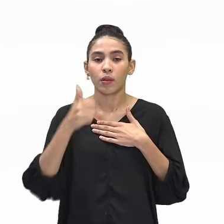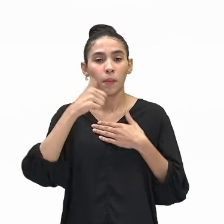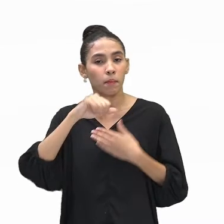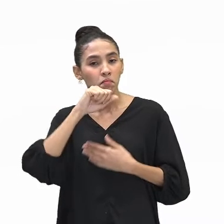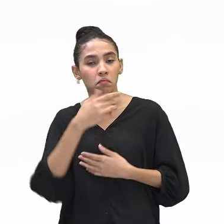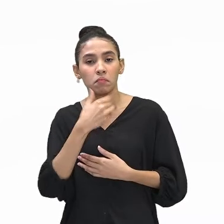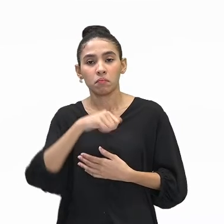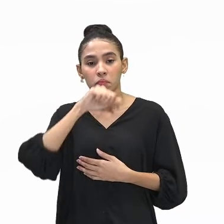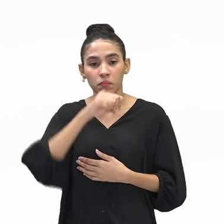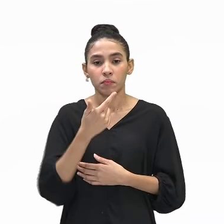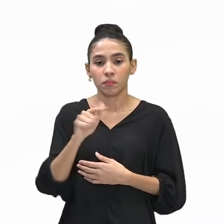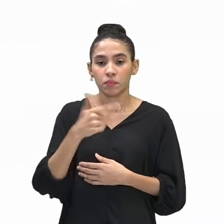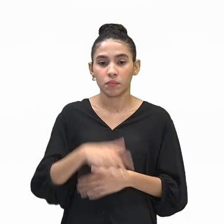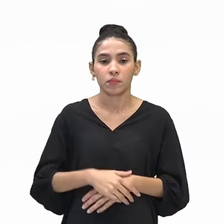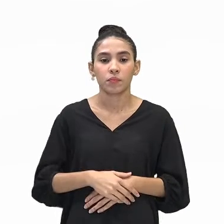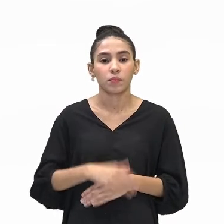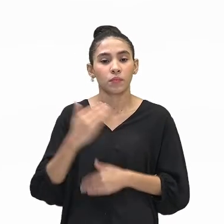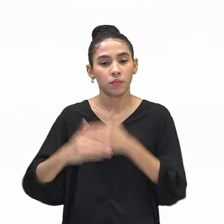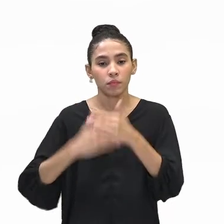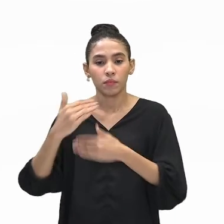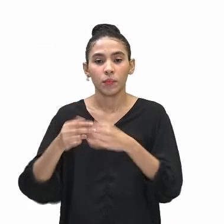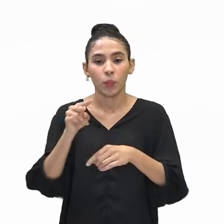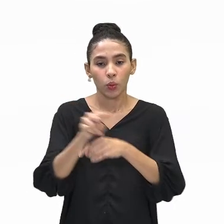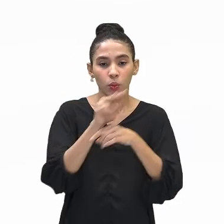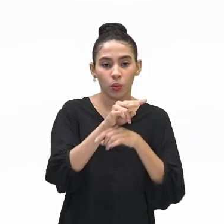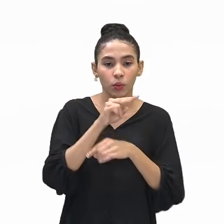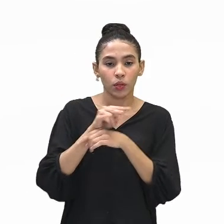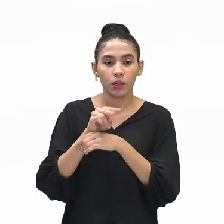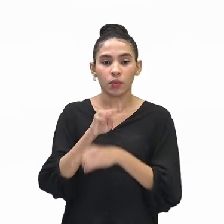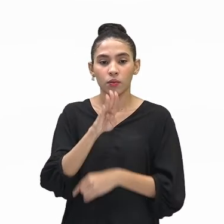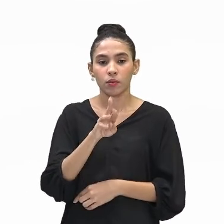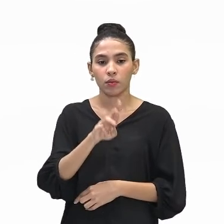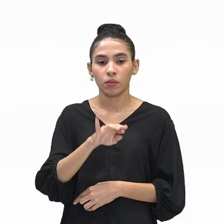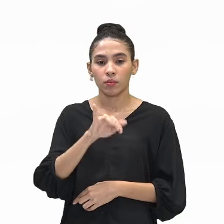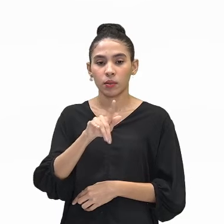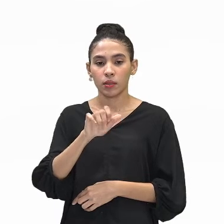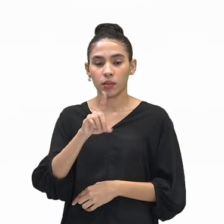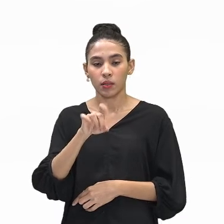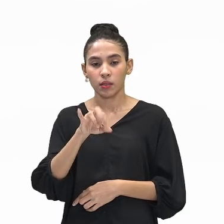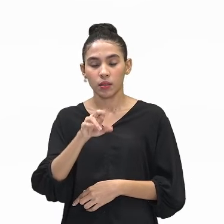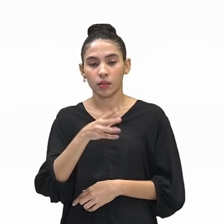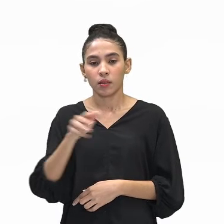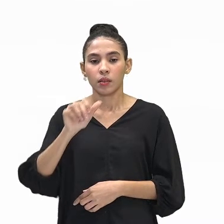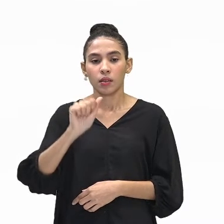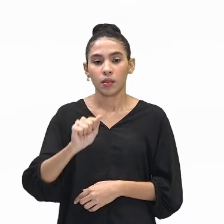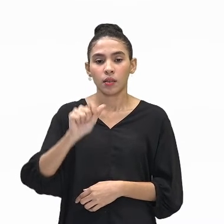motivo, passou a ser cuidado pelo brigadeiro Alpoim. Este